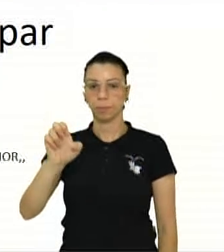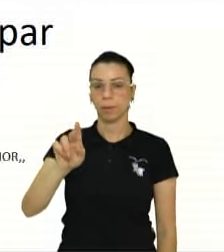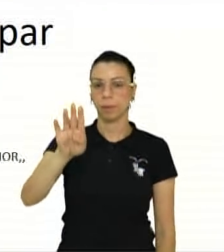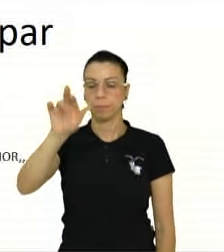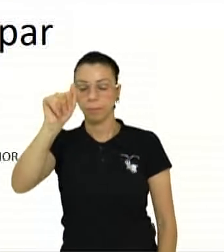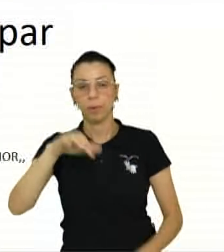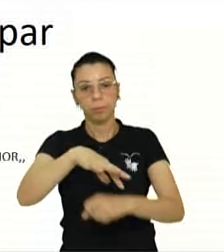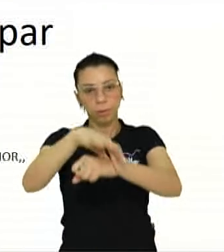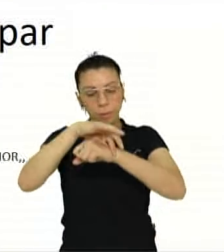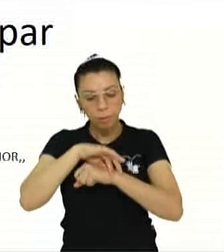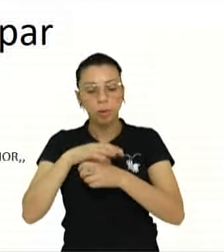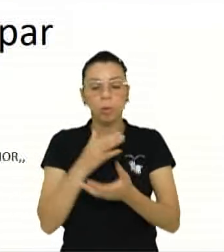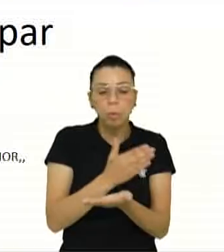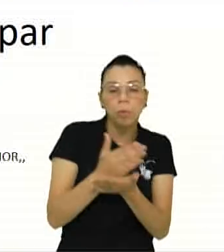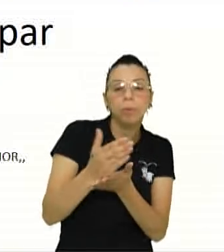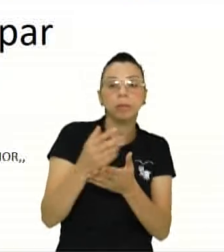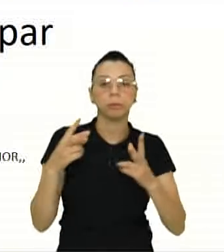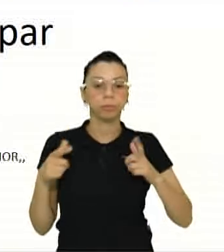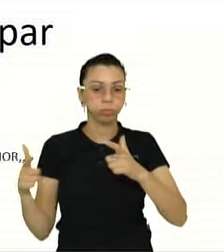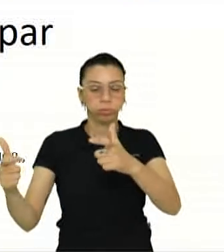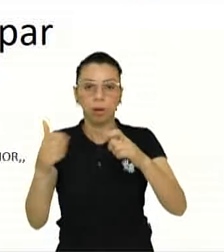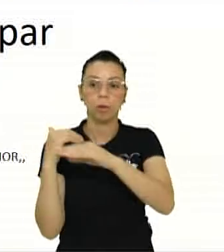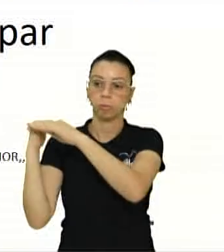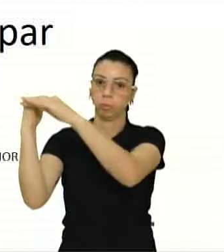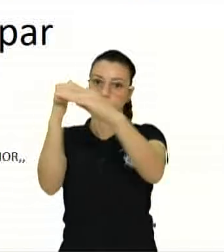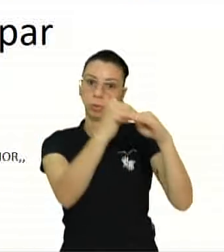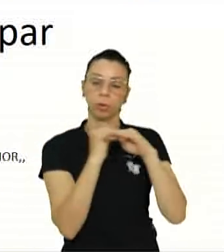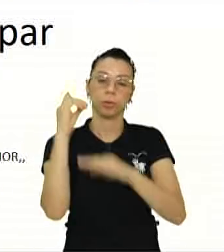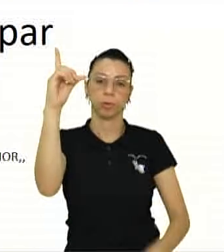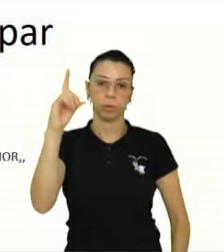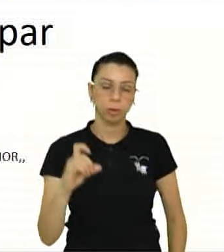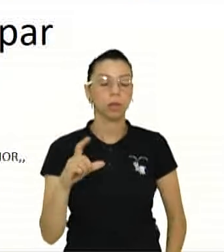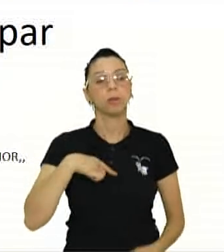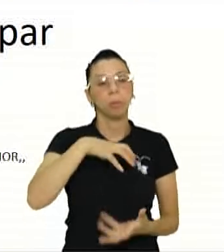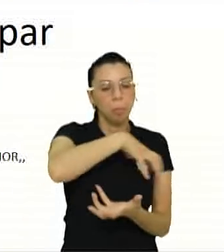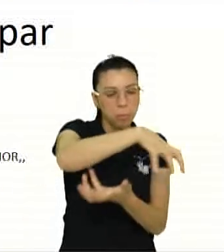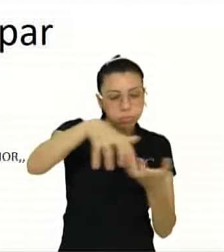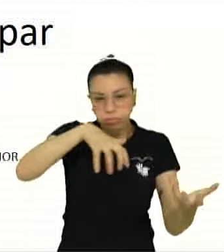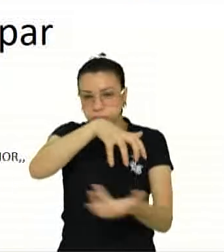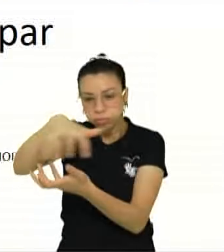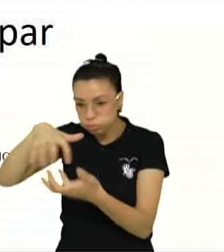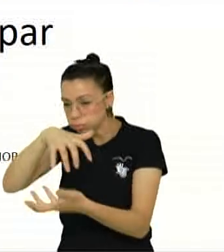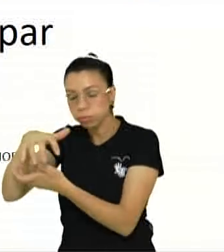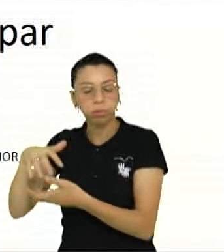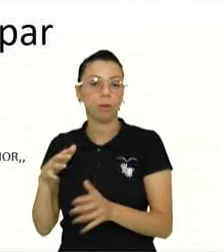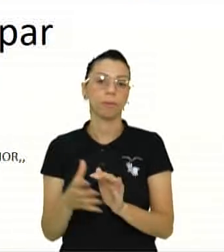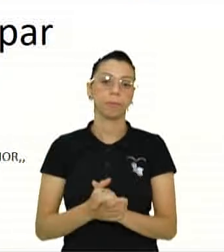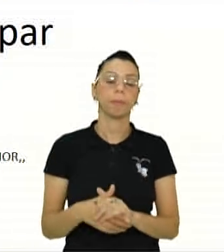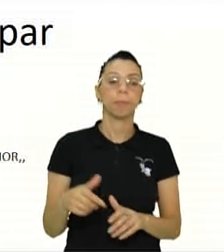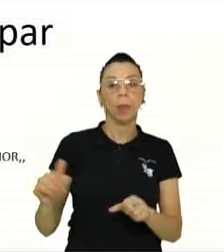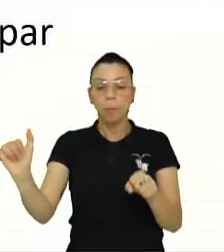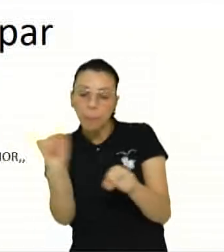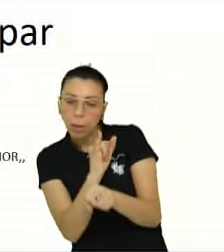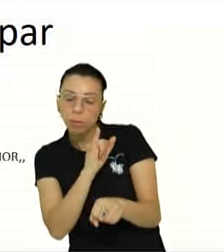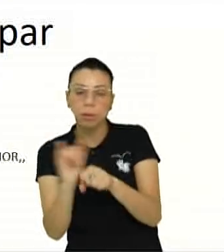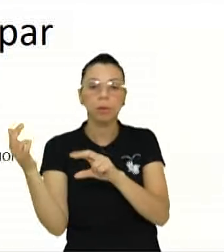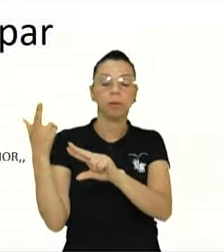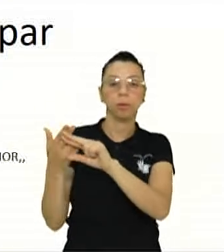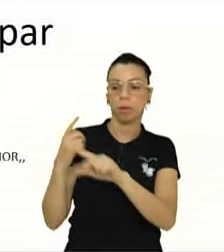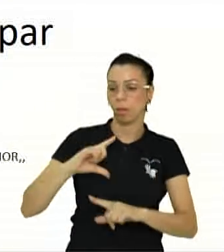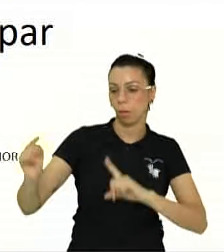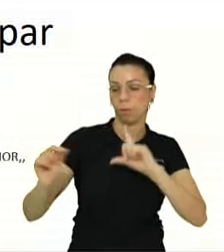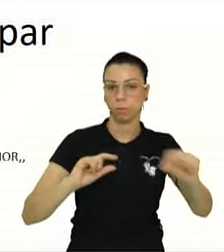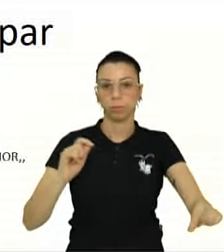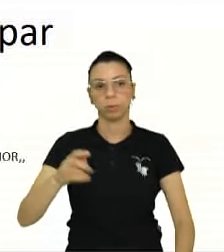Roma, os plebeus iniciaram uma luta por igualdade de direitos e promoveram muitas revoltas. Uma tática muito utilizada por eles foi simplesmente sair de Roma. Aqui